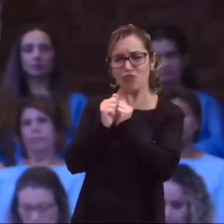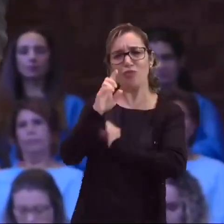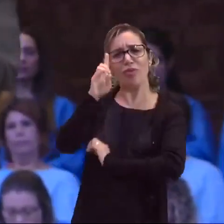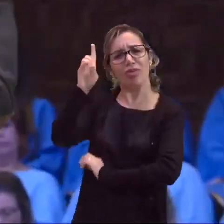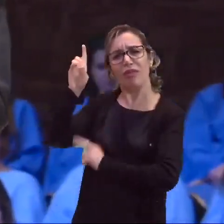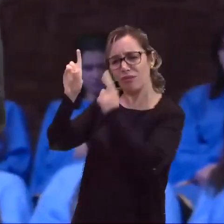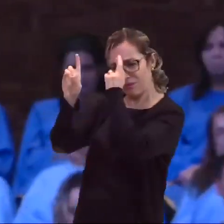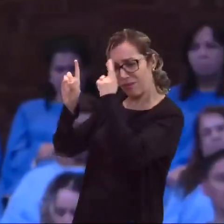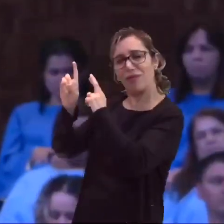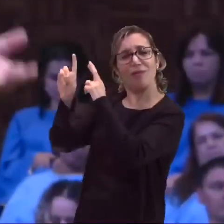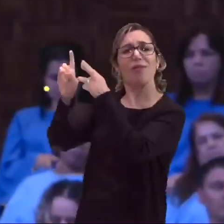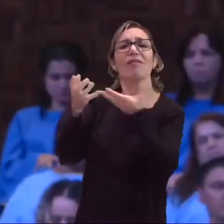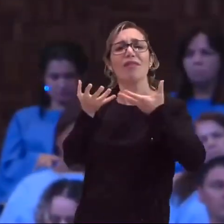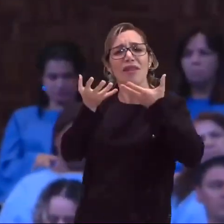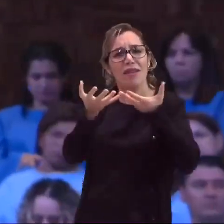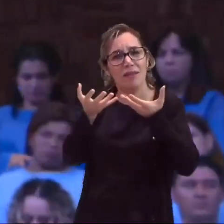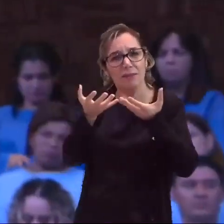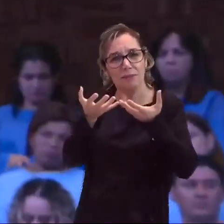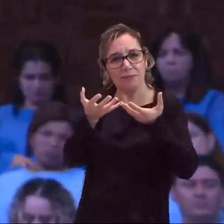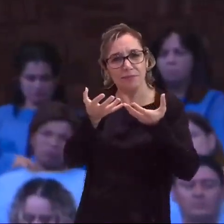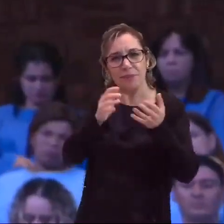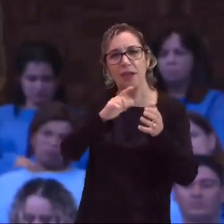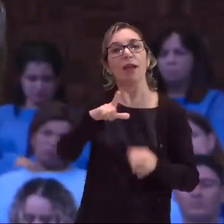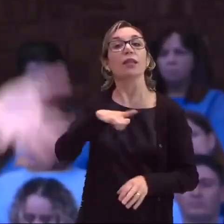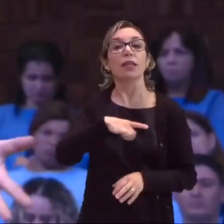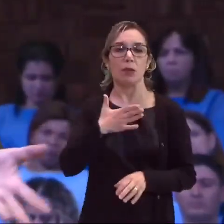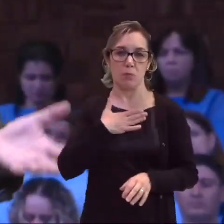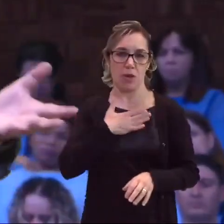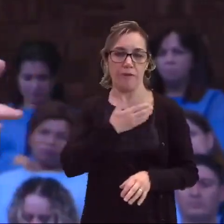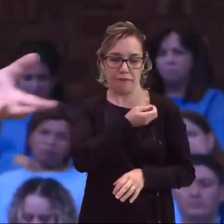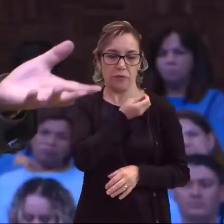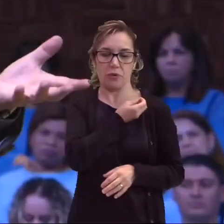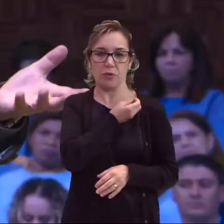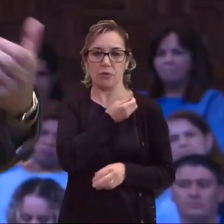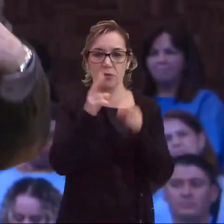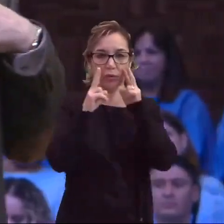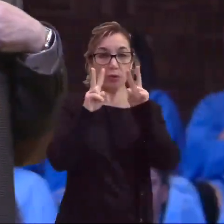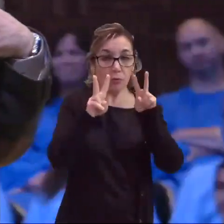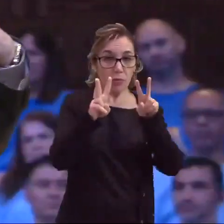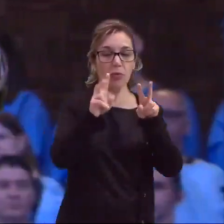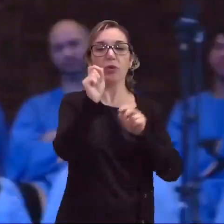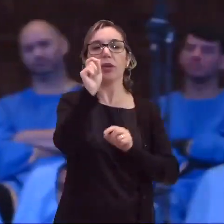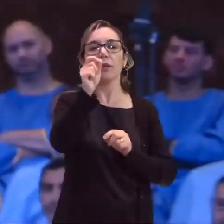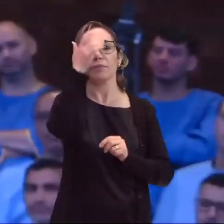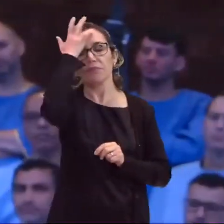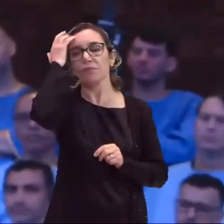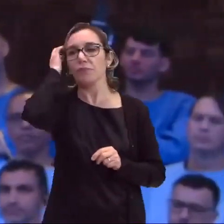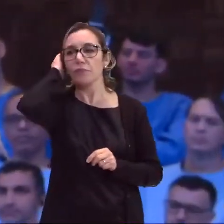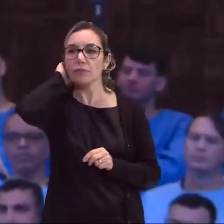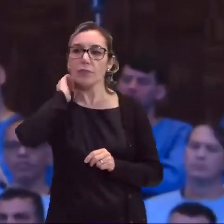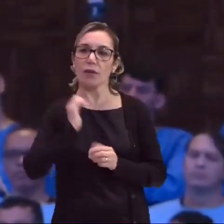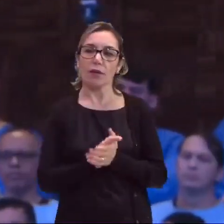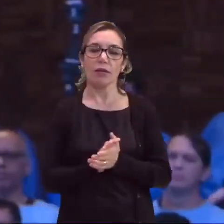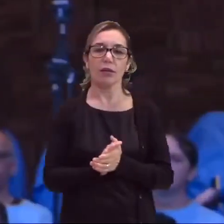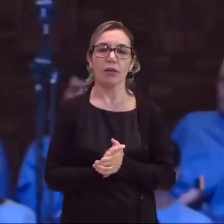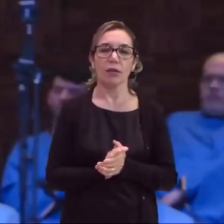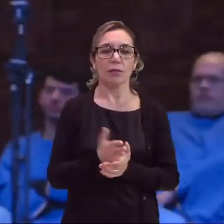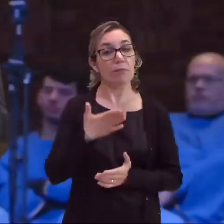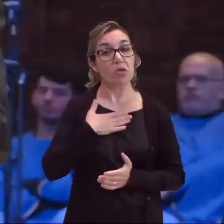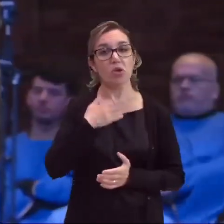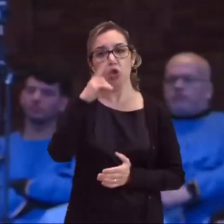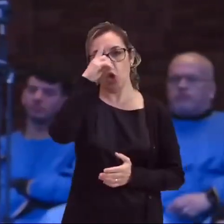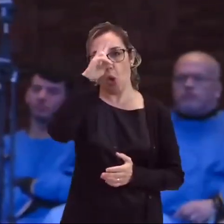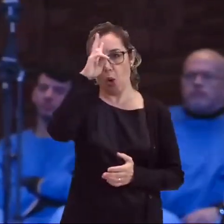já sabe já contei isso para você inúmeras vezes você já deve ter até cansado de ouvir mas para mim é tão importante na minha